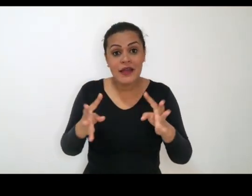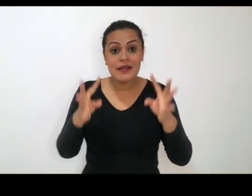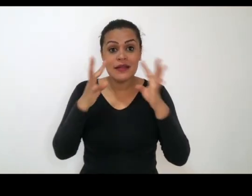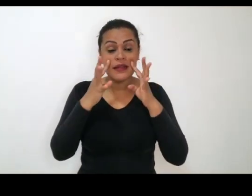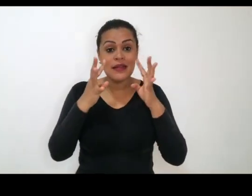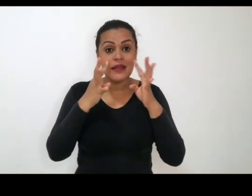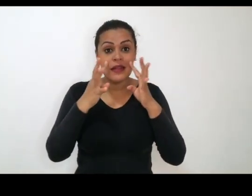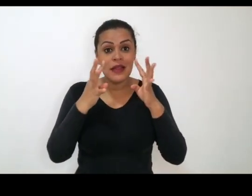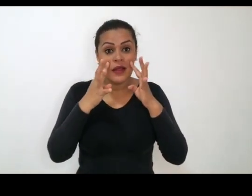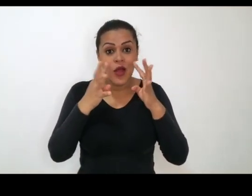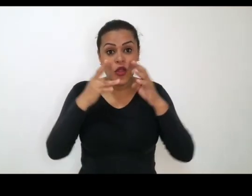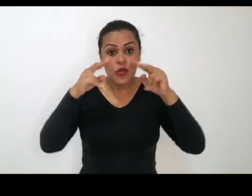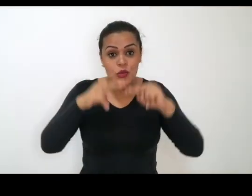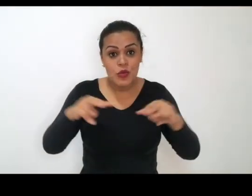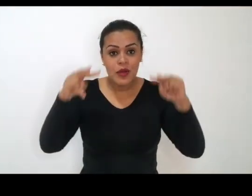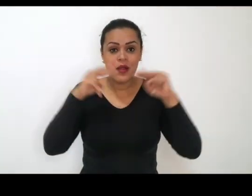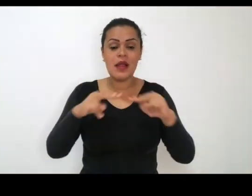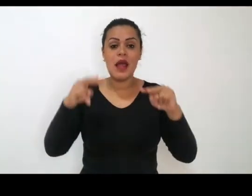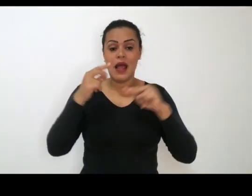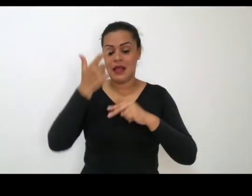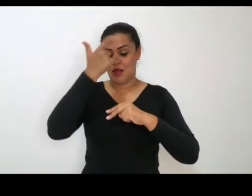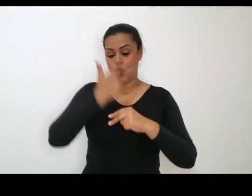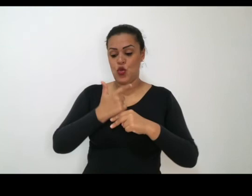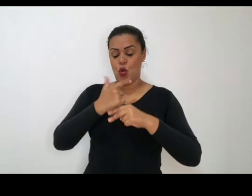De pensar